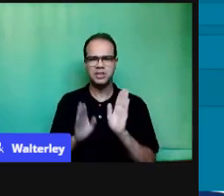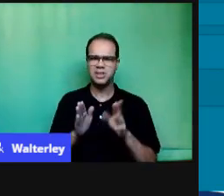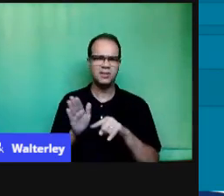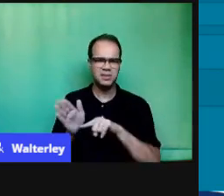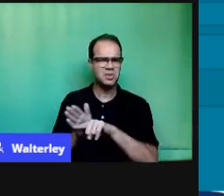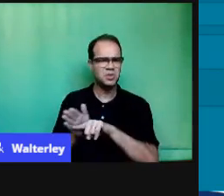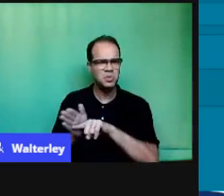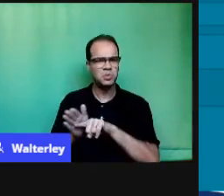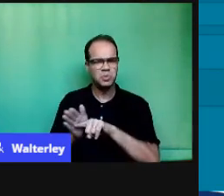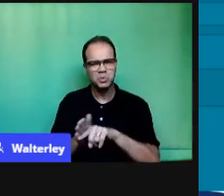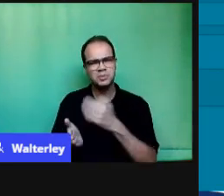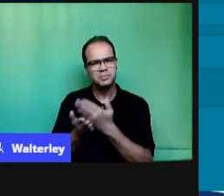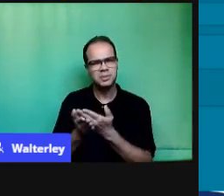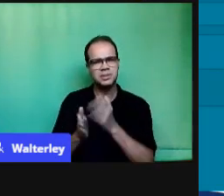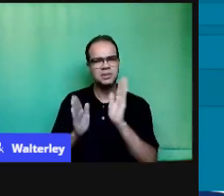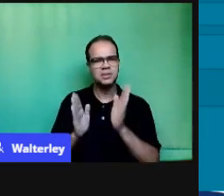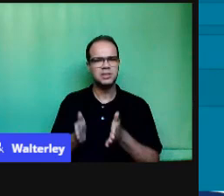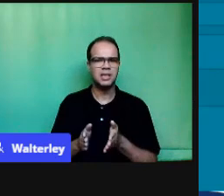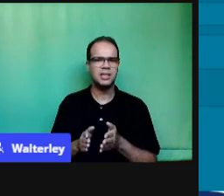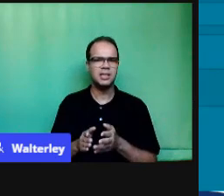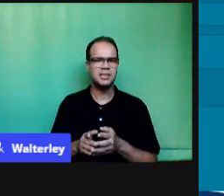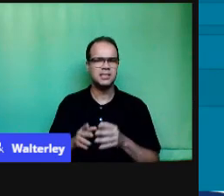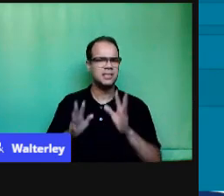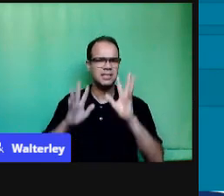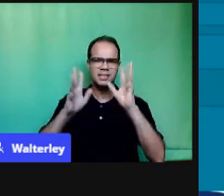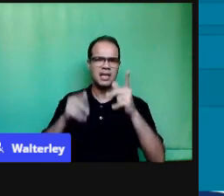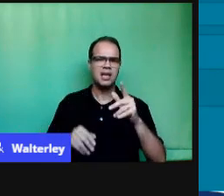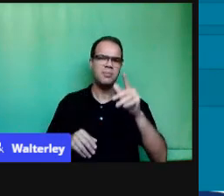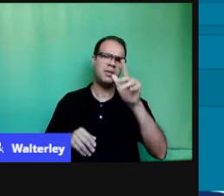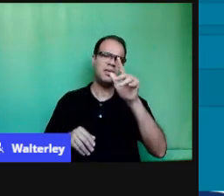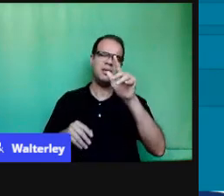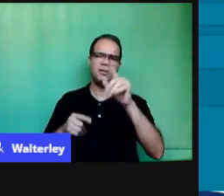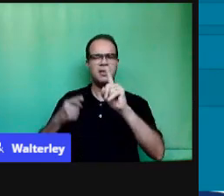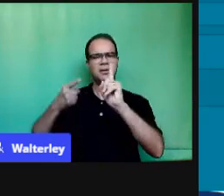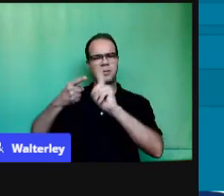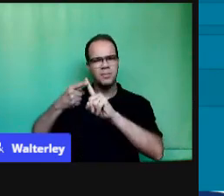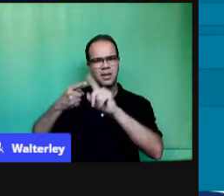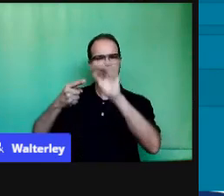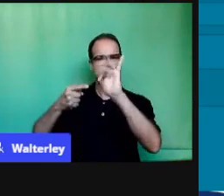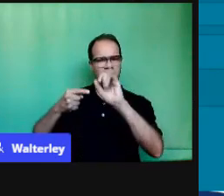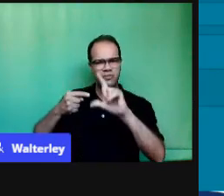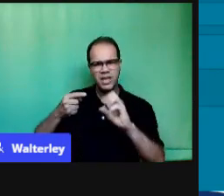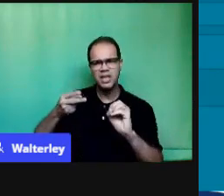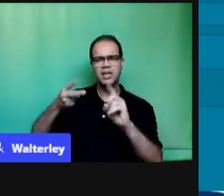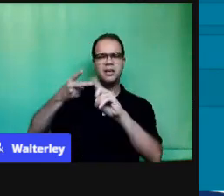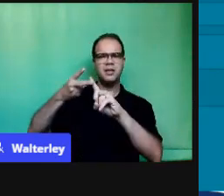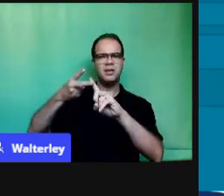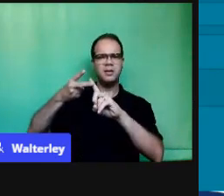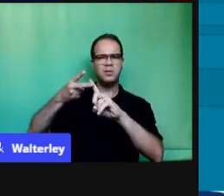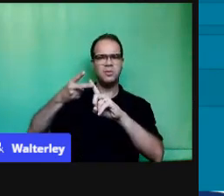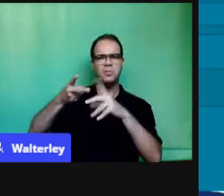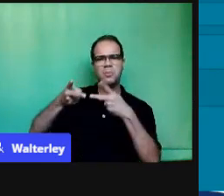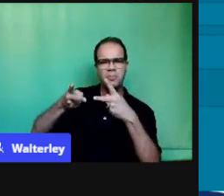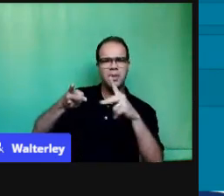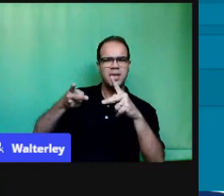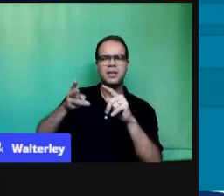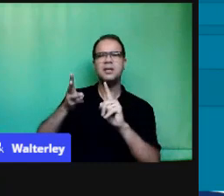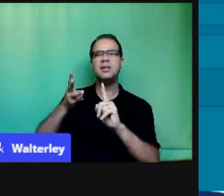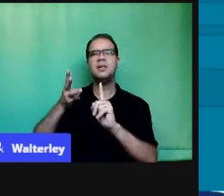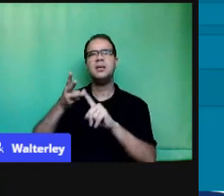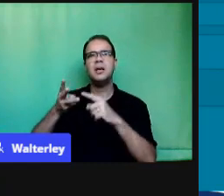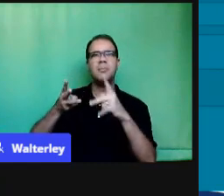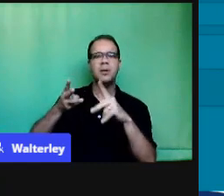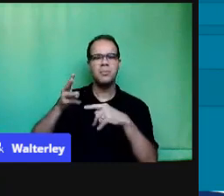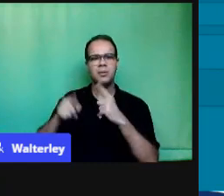pouco sobre filo, reino, gênero, né, forma de contaminação, então foi estudado isso na